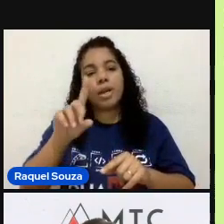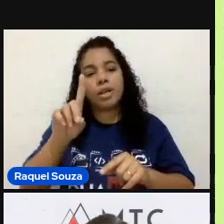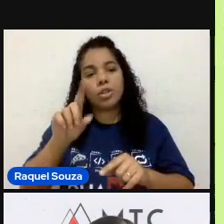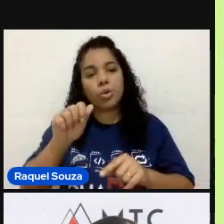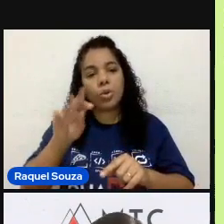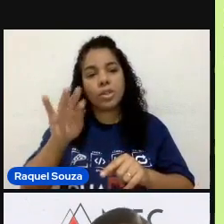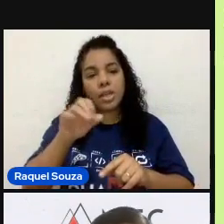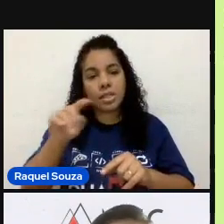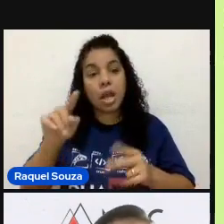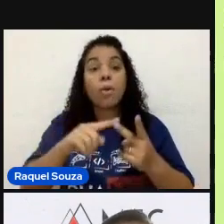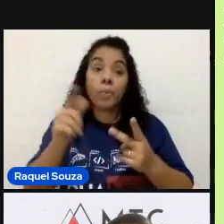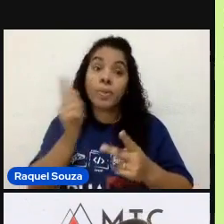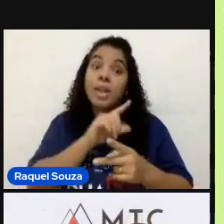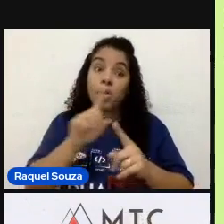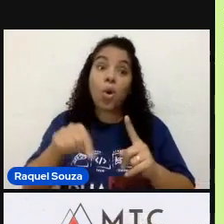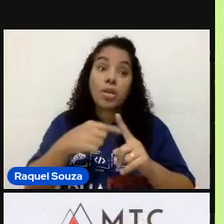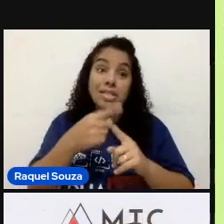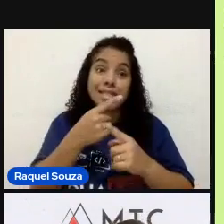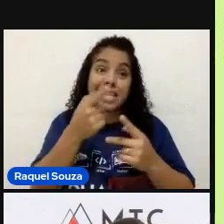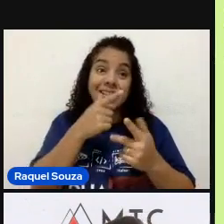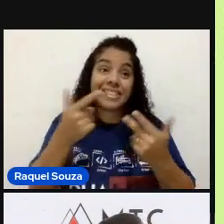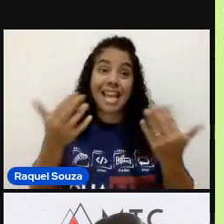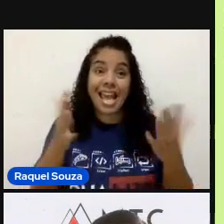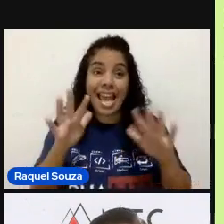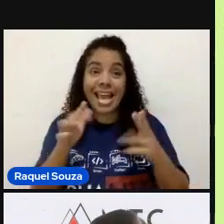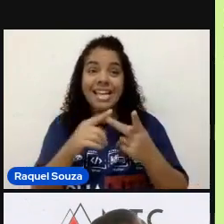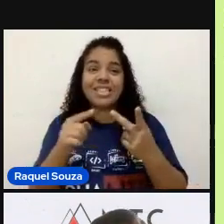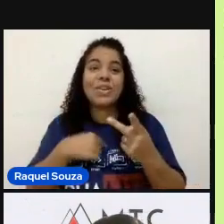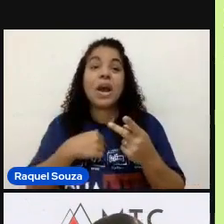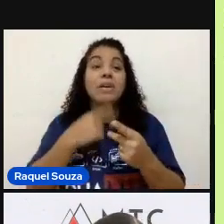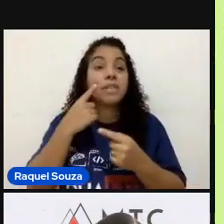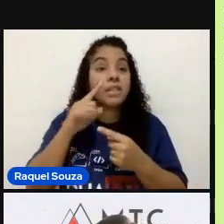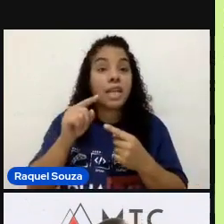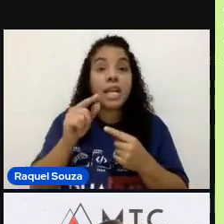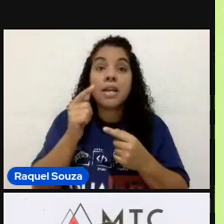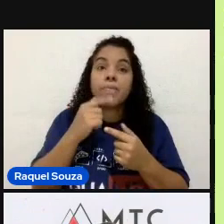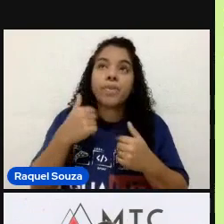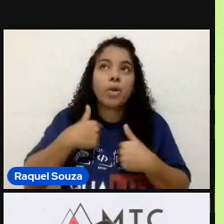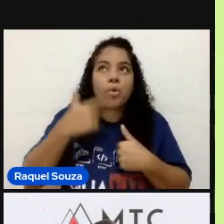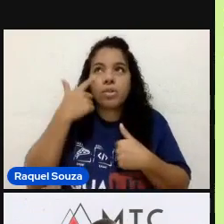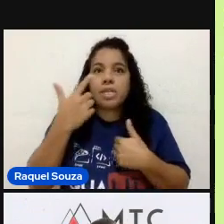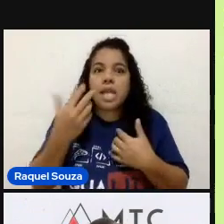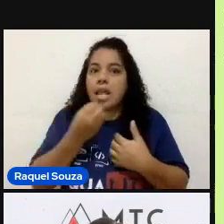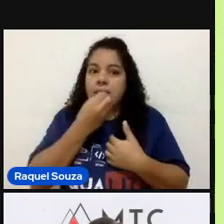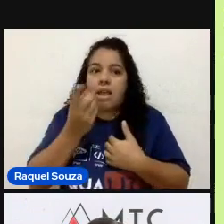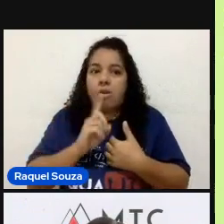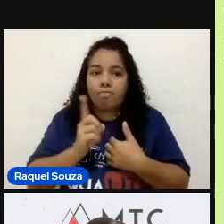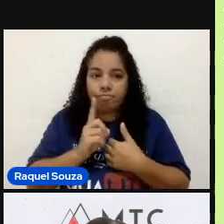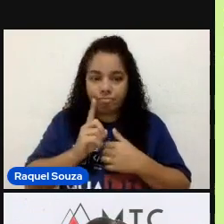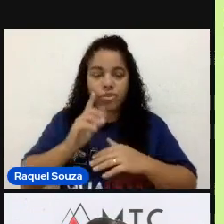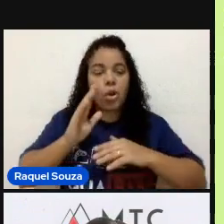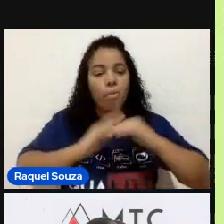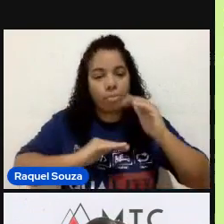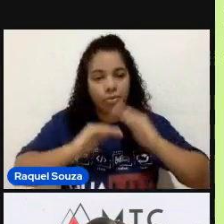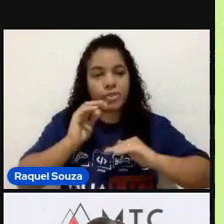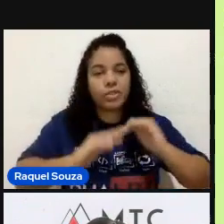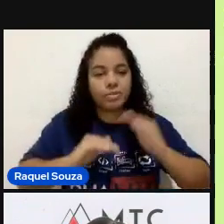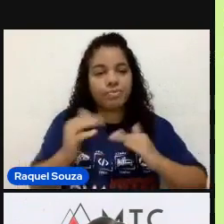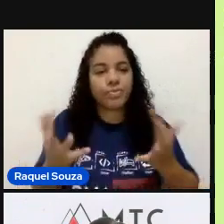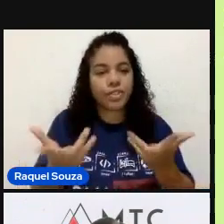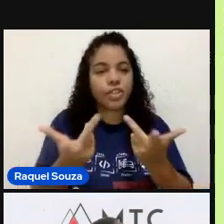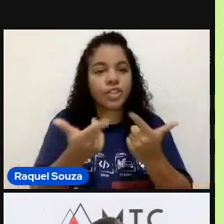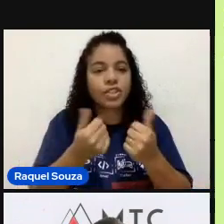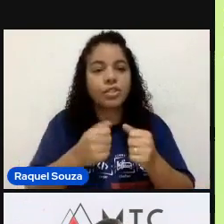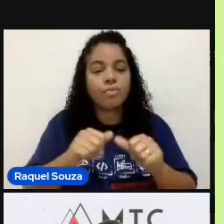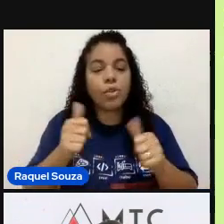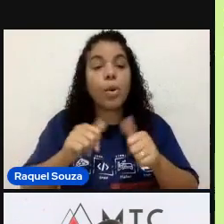ser razoável, que eu ainda não me considero tão boa como profissional de qualidade.